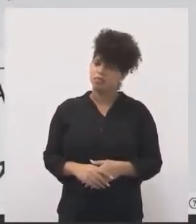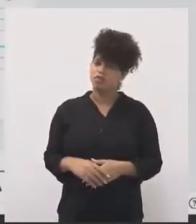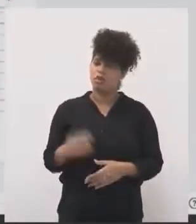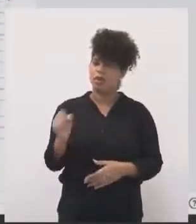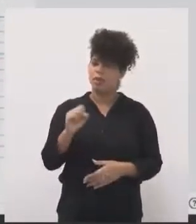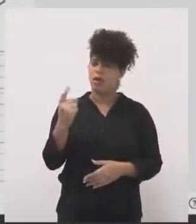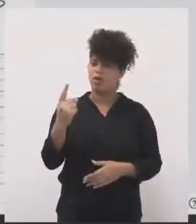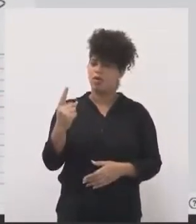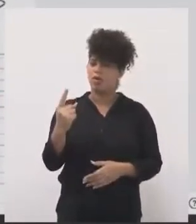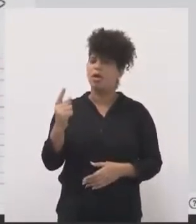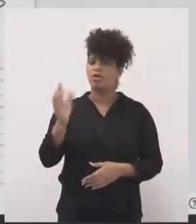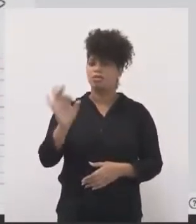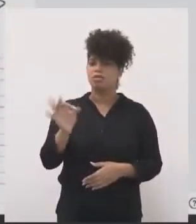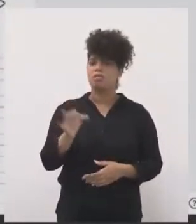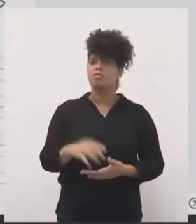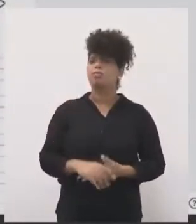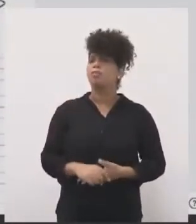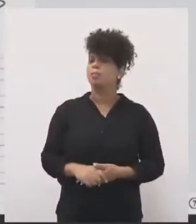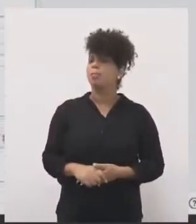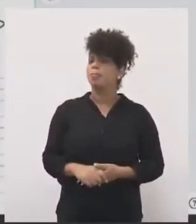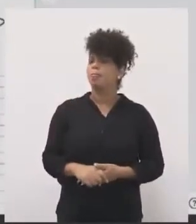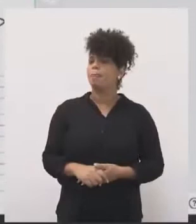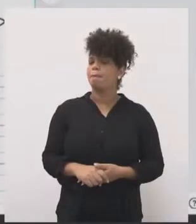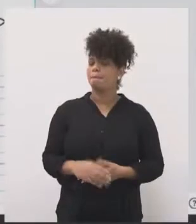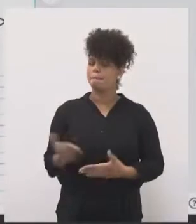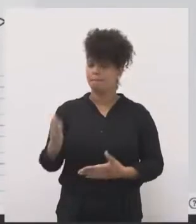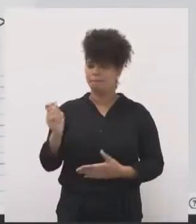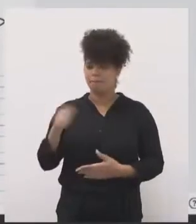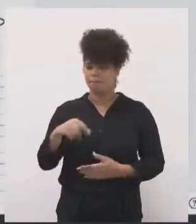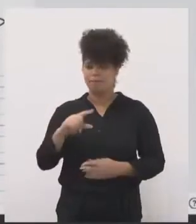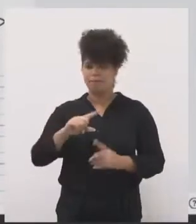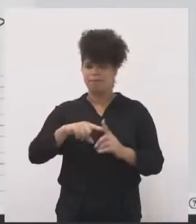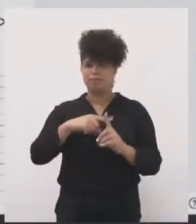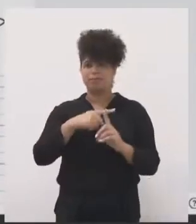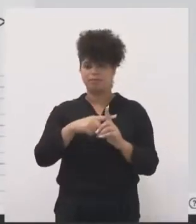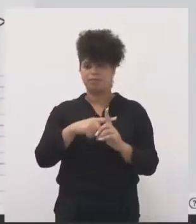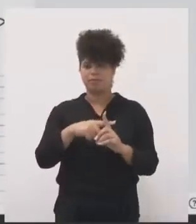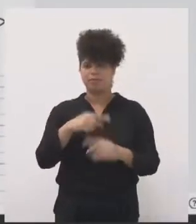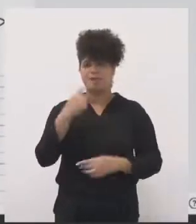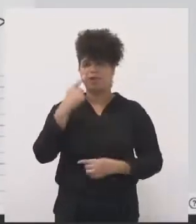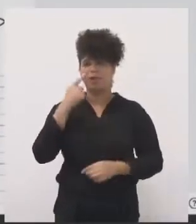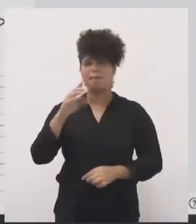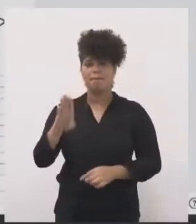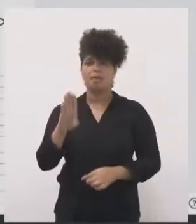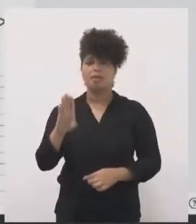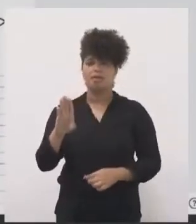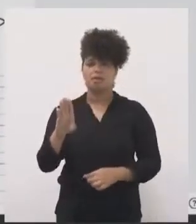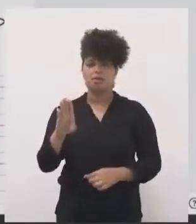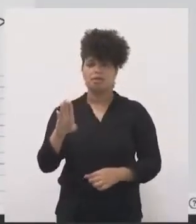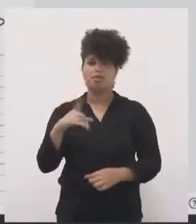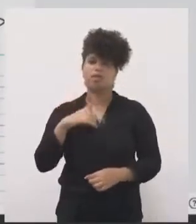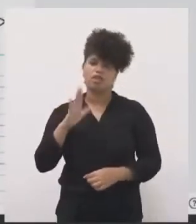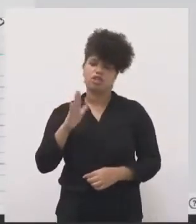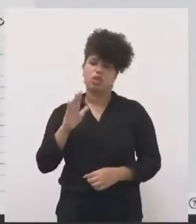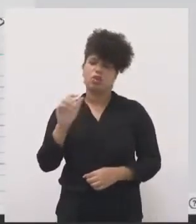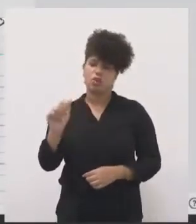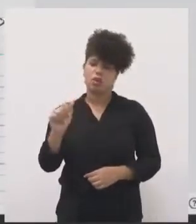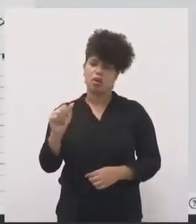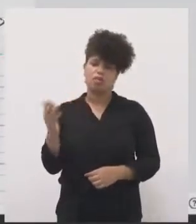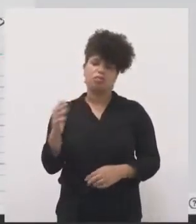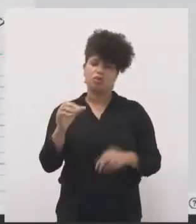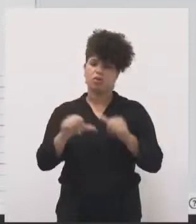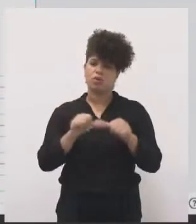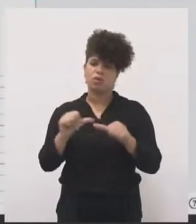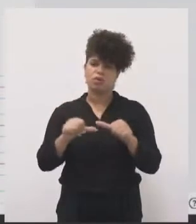vezes. Eu posso duplicar essa página e fazer aqui o B, né? Eu já tenho o A, então eu coloco o